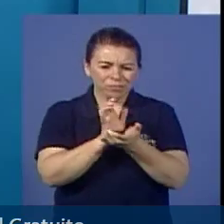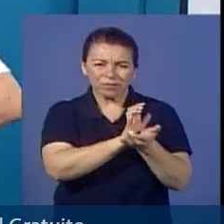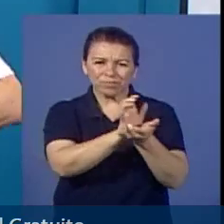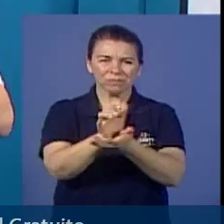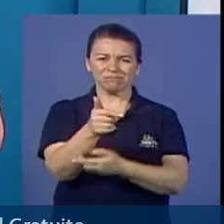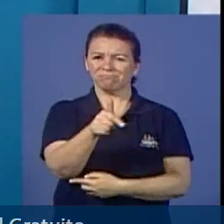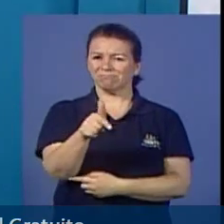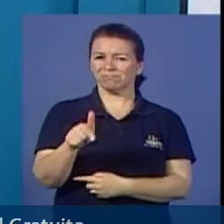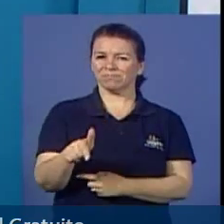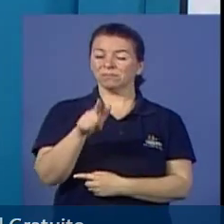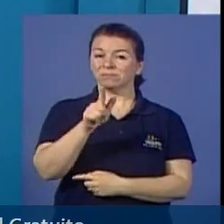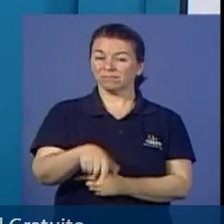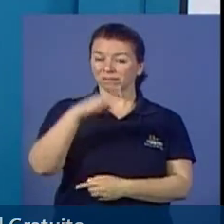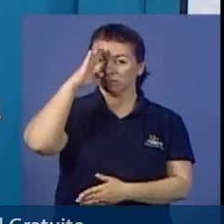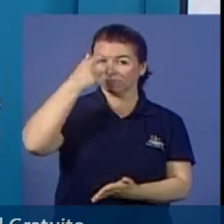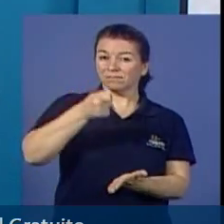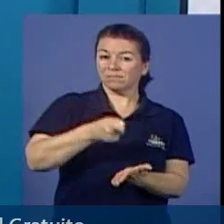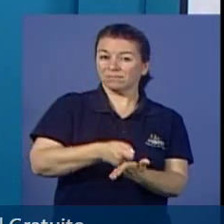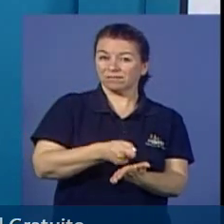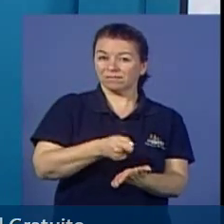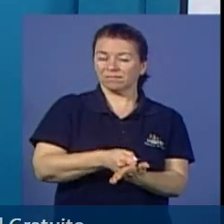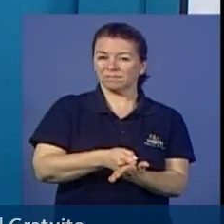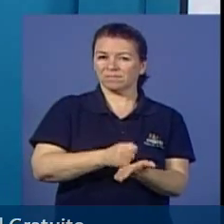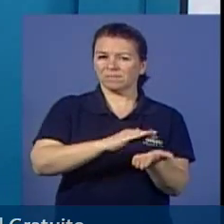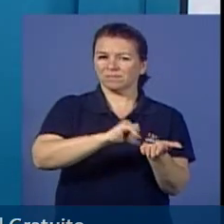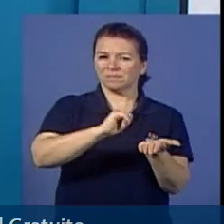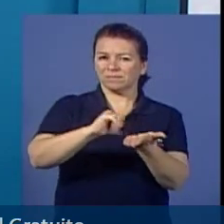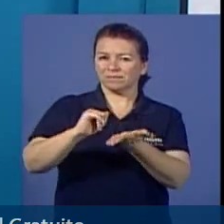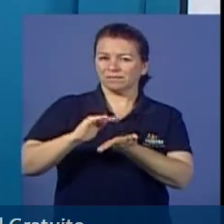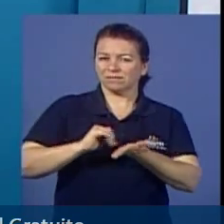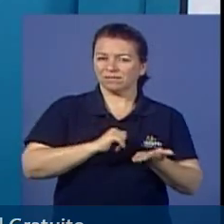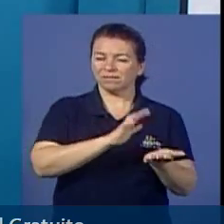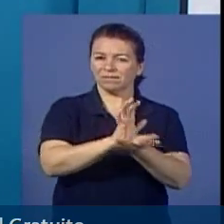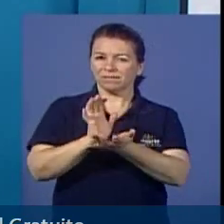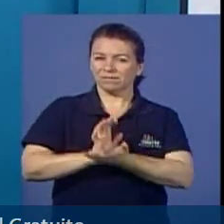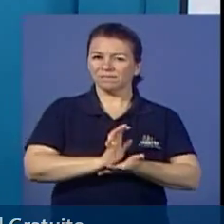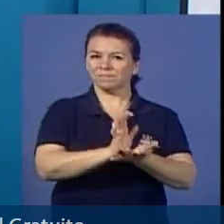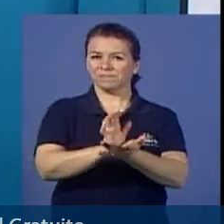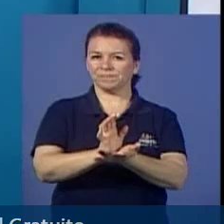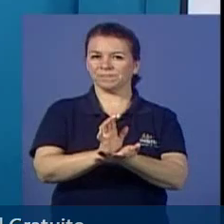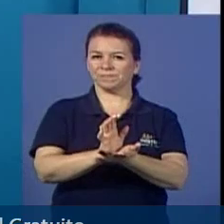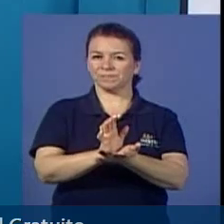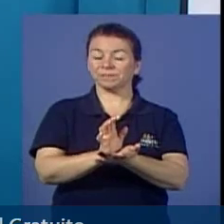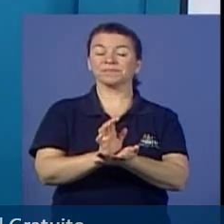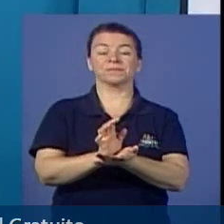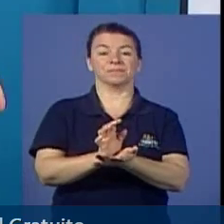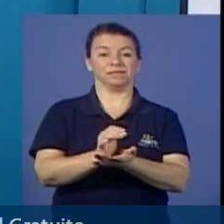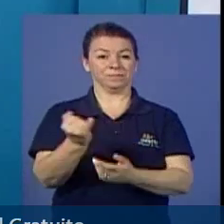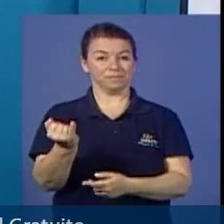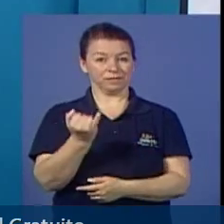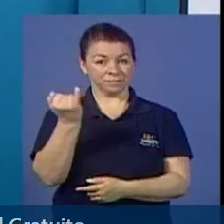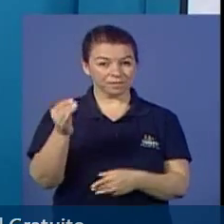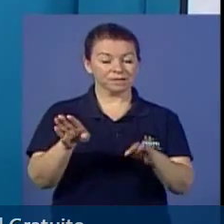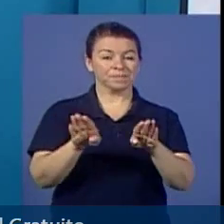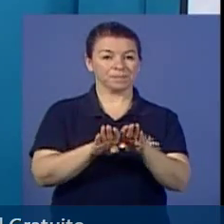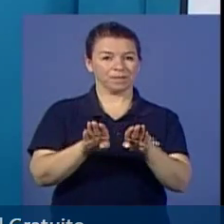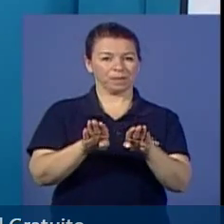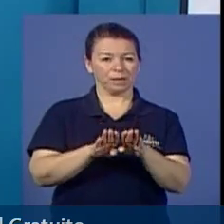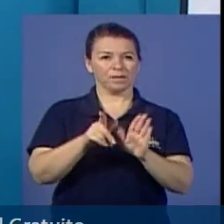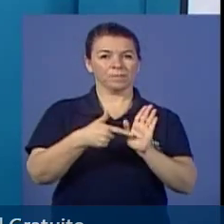a instauração de uma ditadura e com a eliminação de partidos. E aí, vale ainda ressaltar o seguinte. Lembre-se.